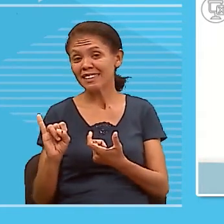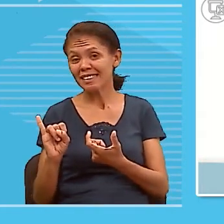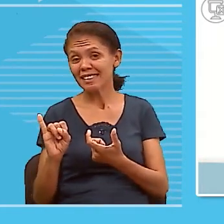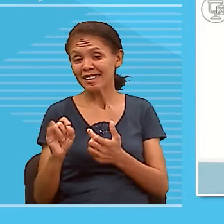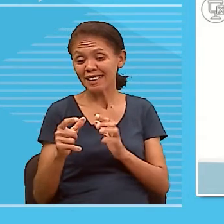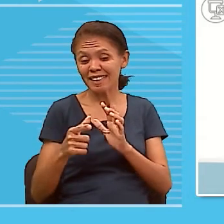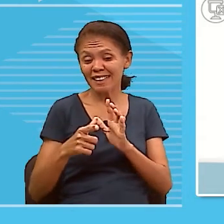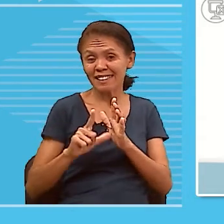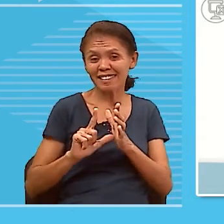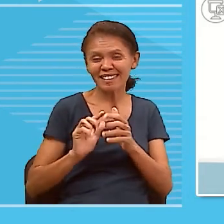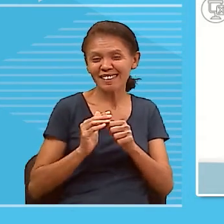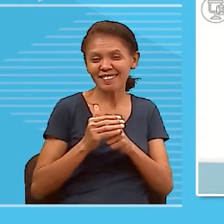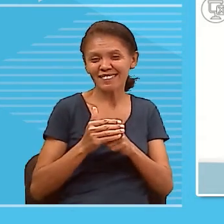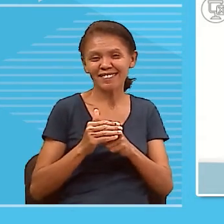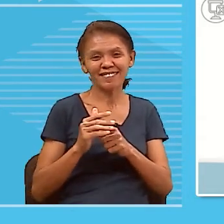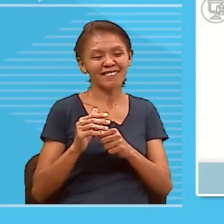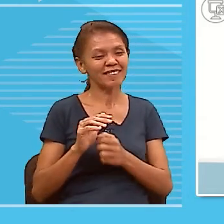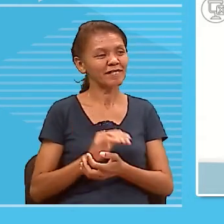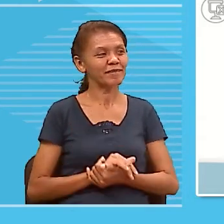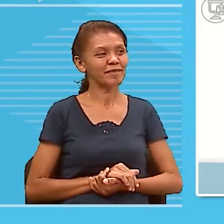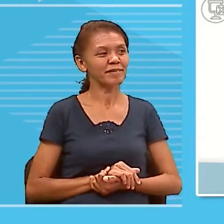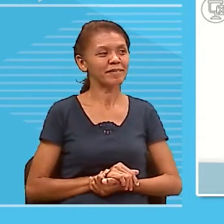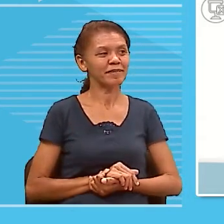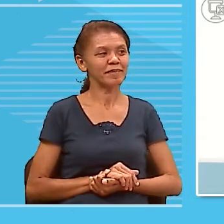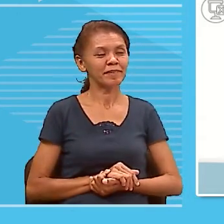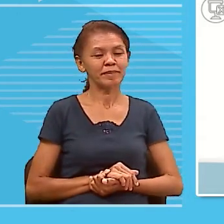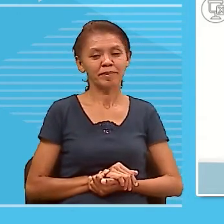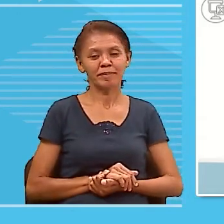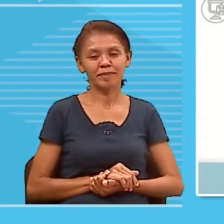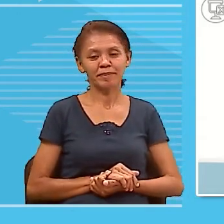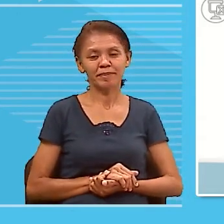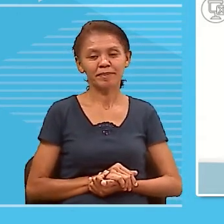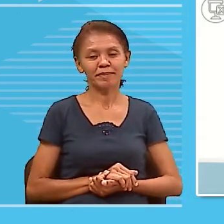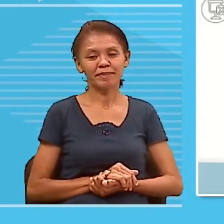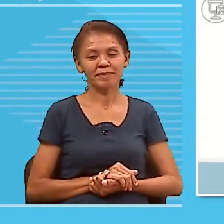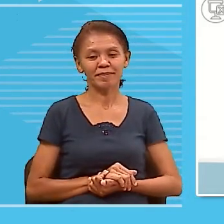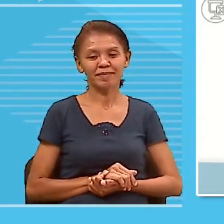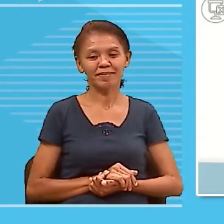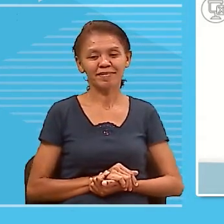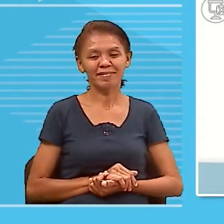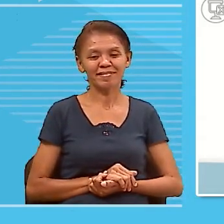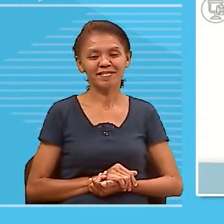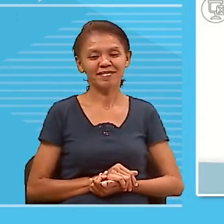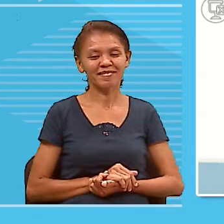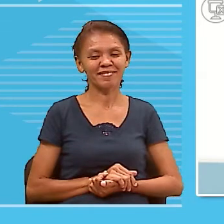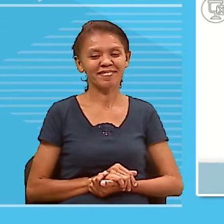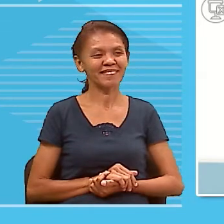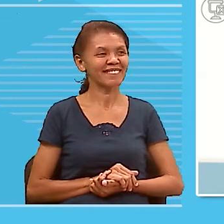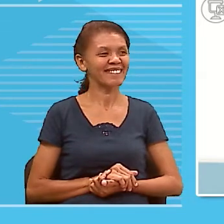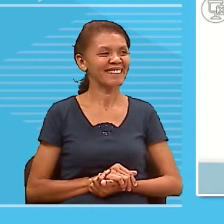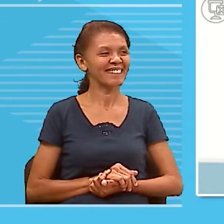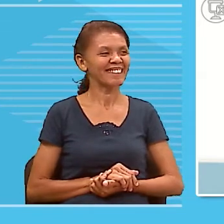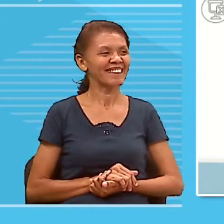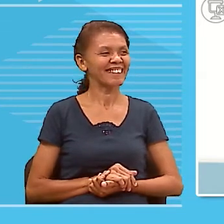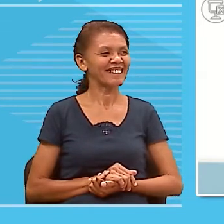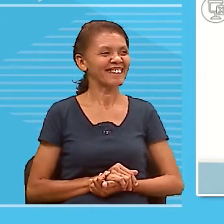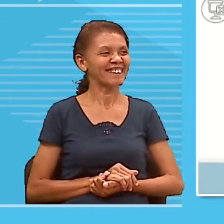escolheria a bandeja caso eu tivesse que escolher eu escolheria a bandeja